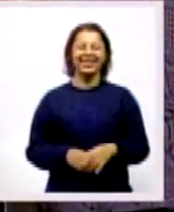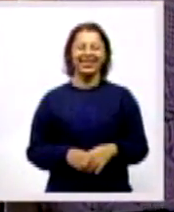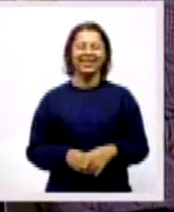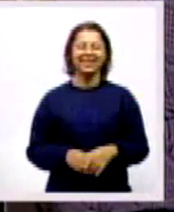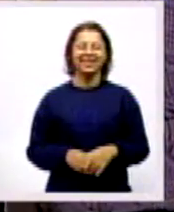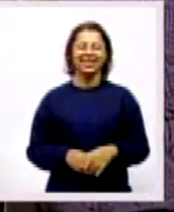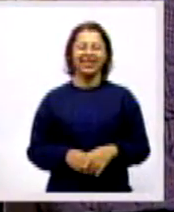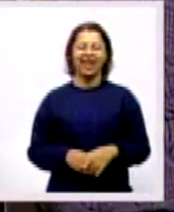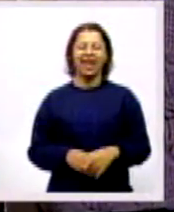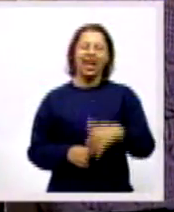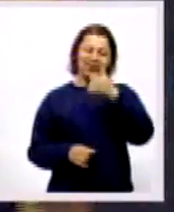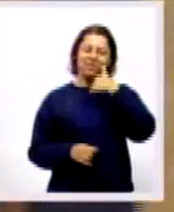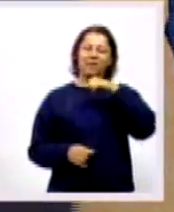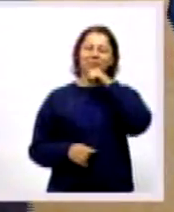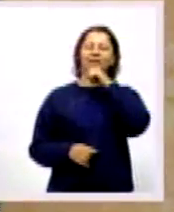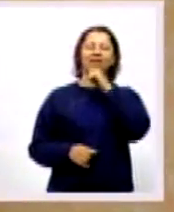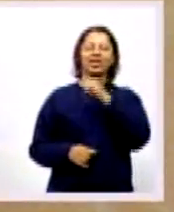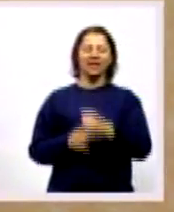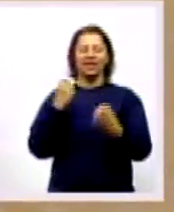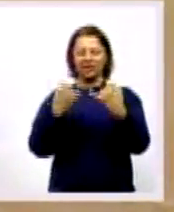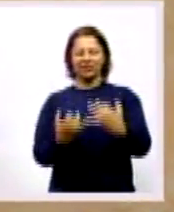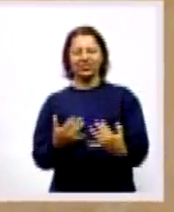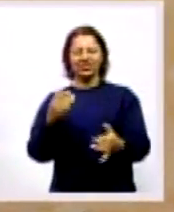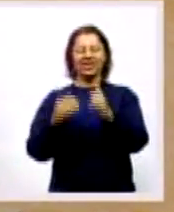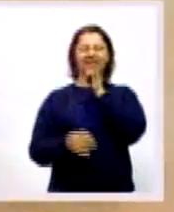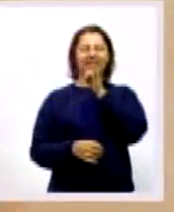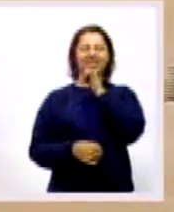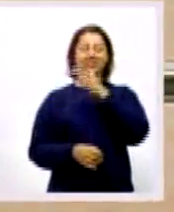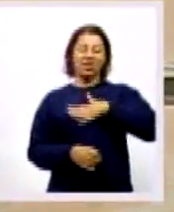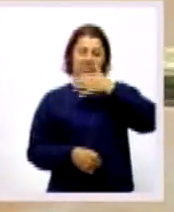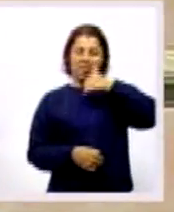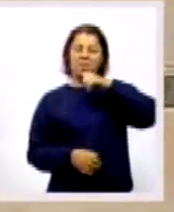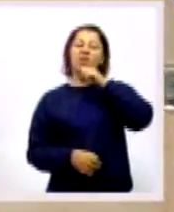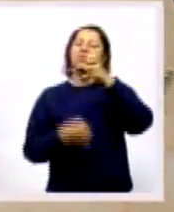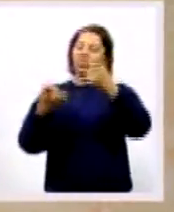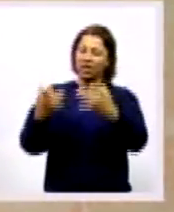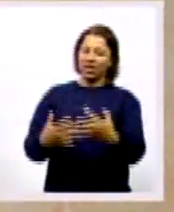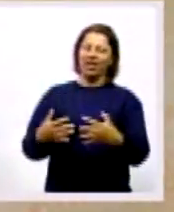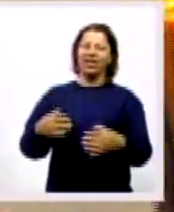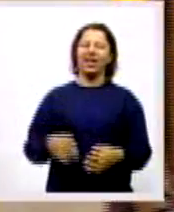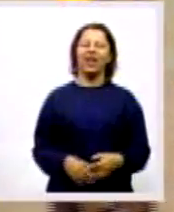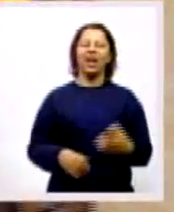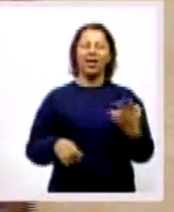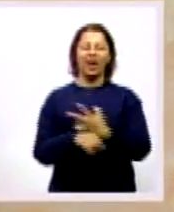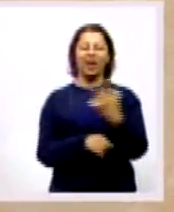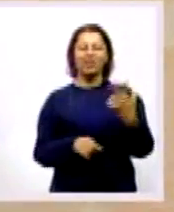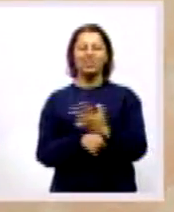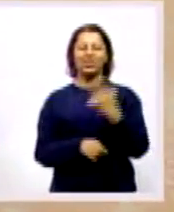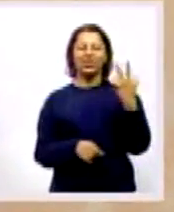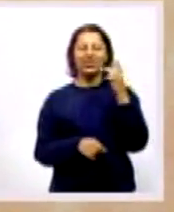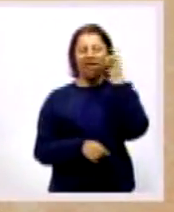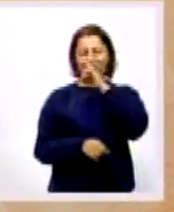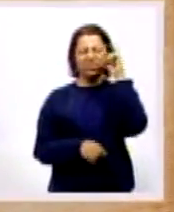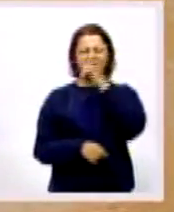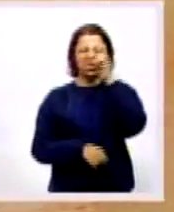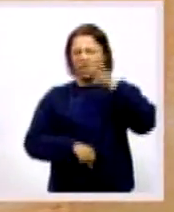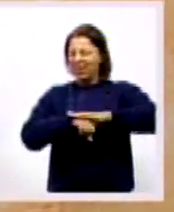Aí ela dava exemplo. Mamãe falava. Aí busca a mais mentirosa das velhas.